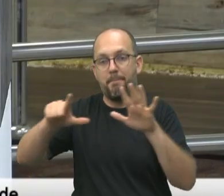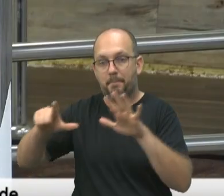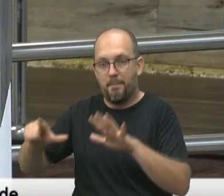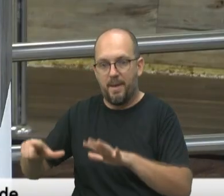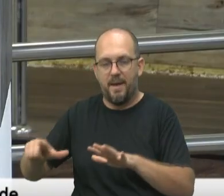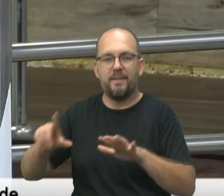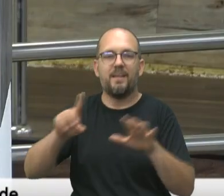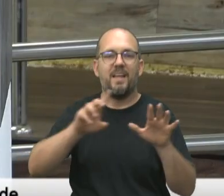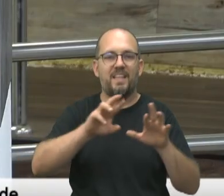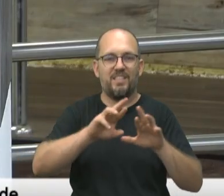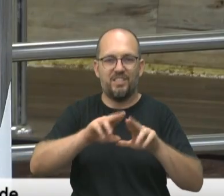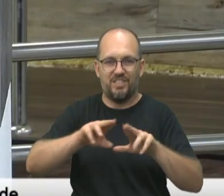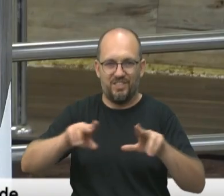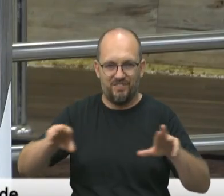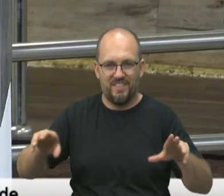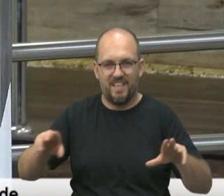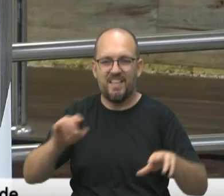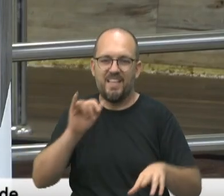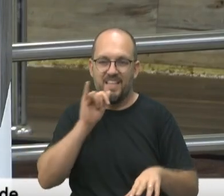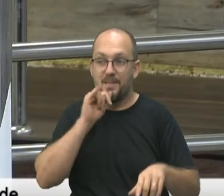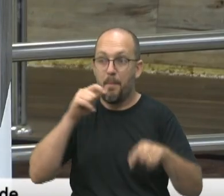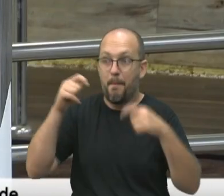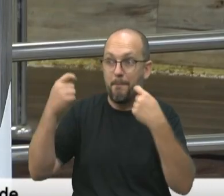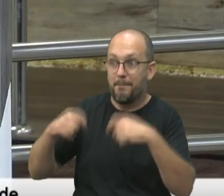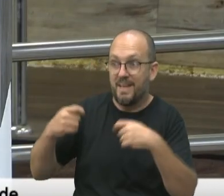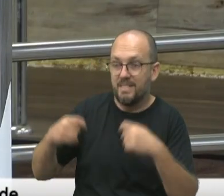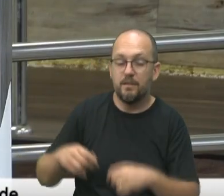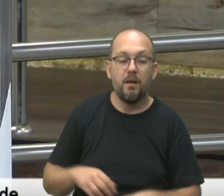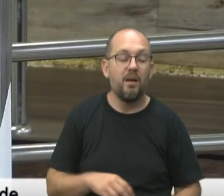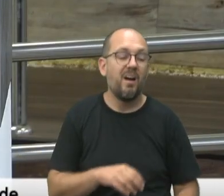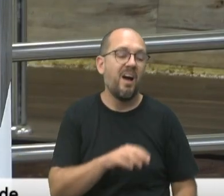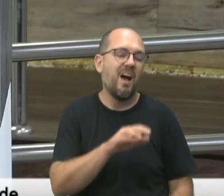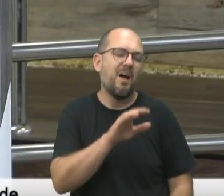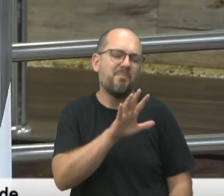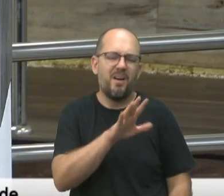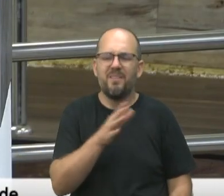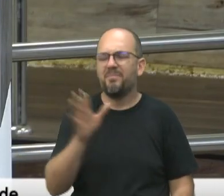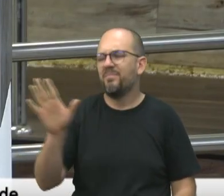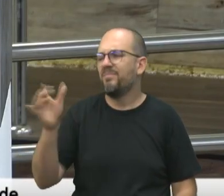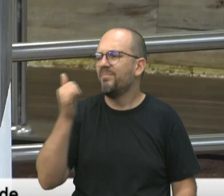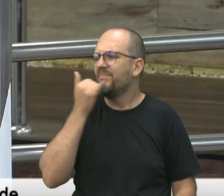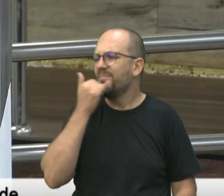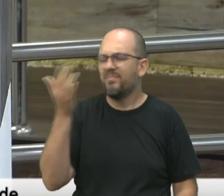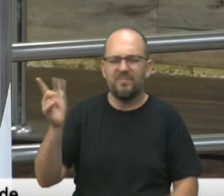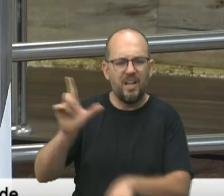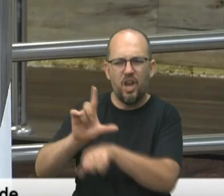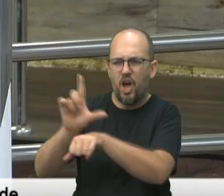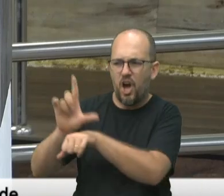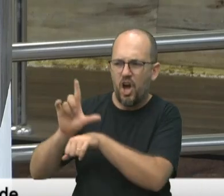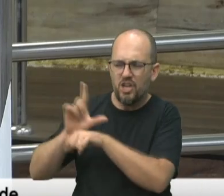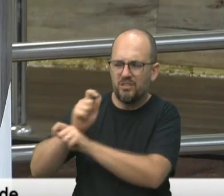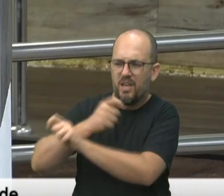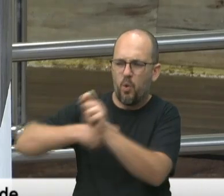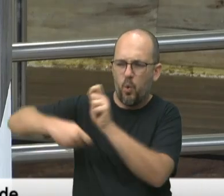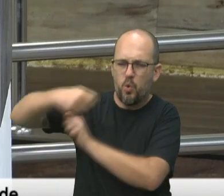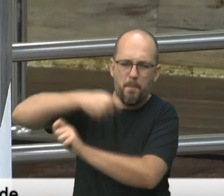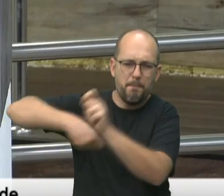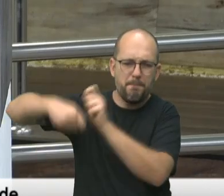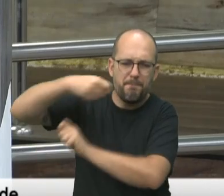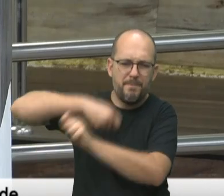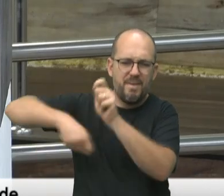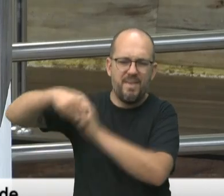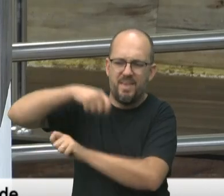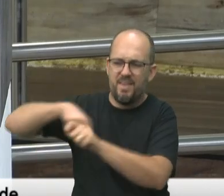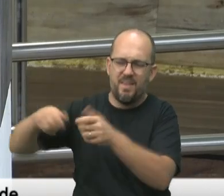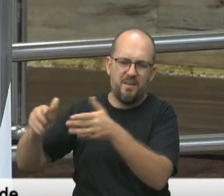um contra-ataque no sentido de, e a economia local? A economia local, por exemplo, a